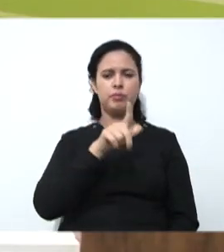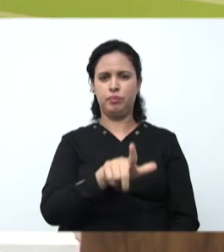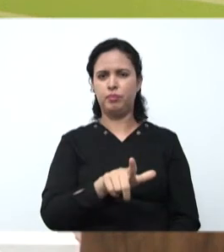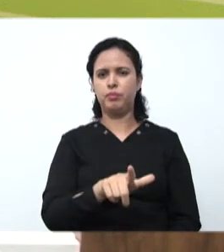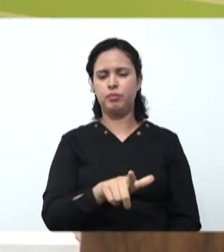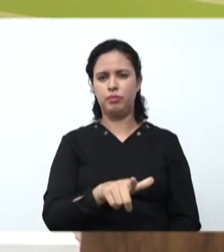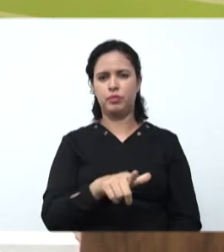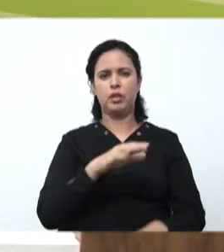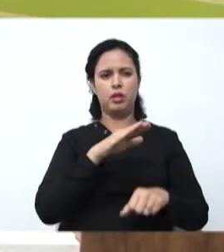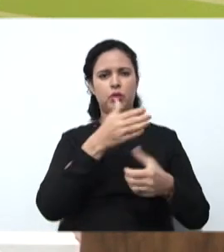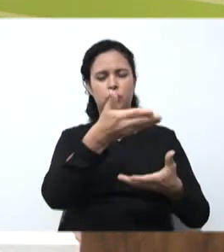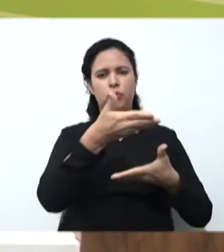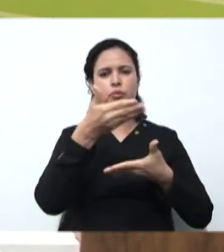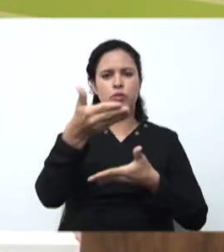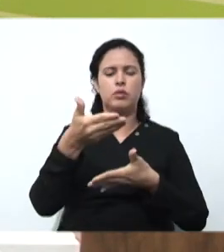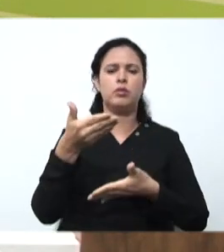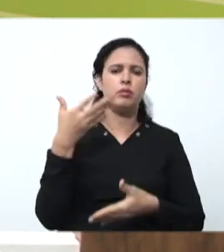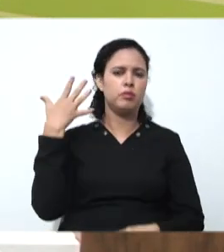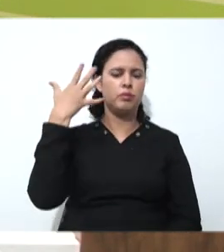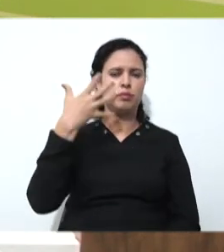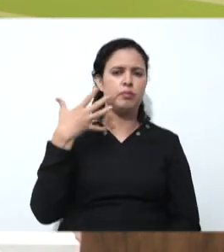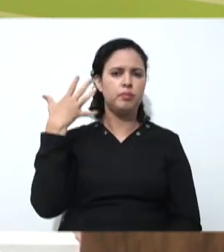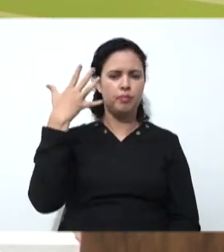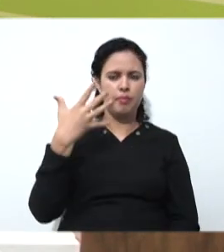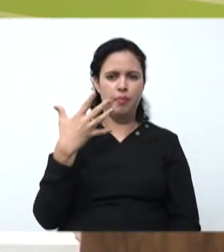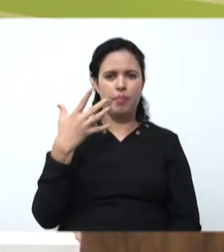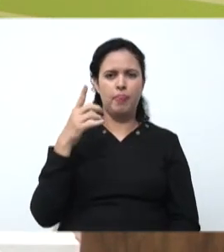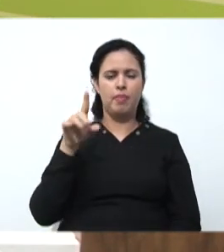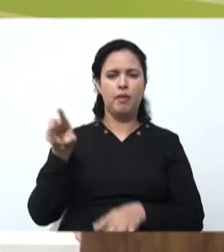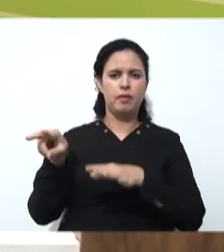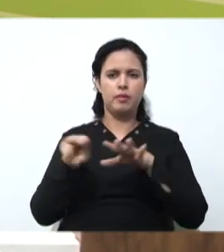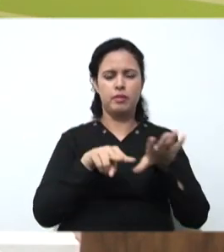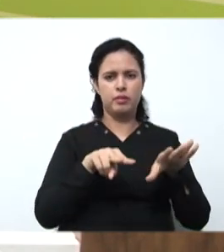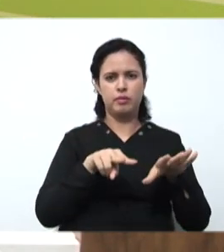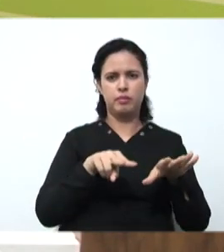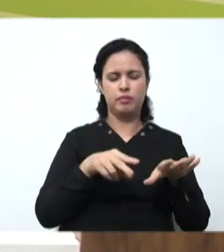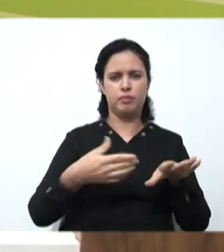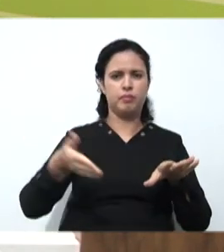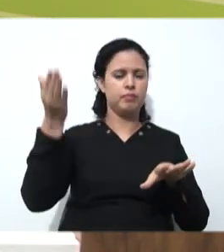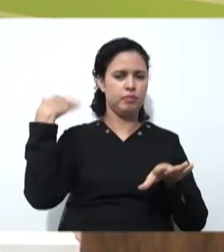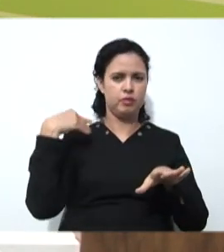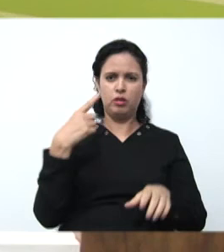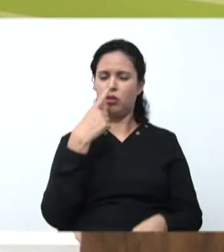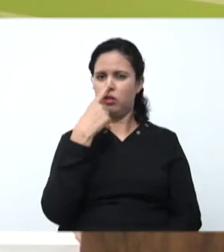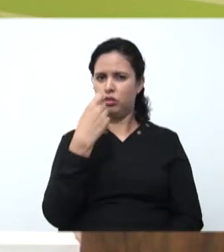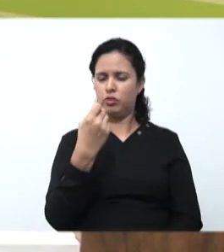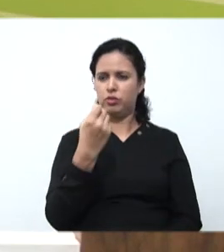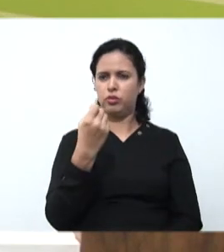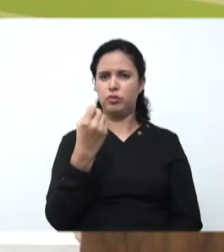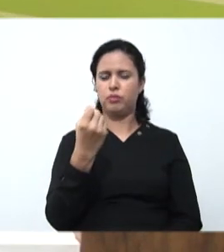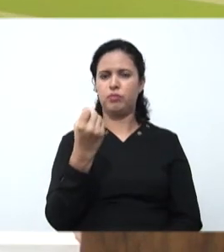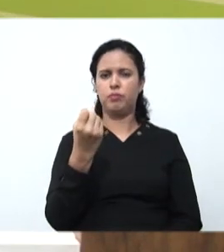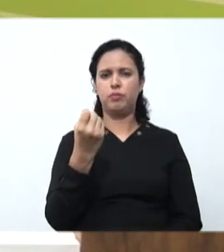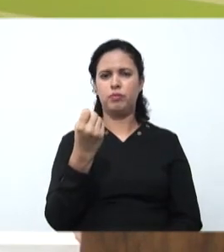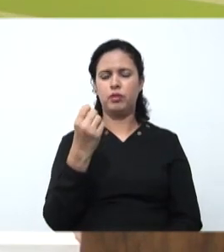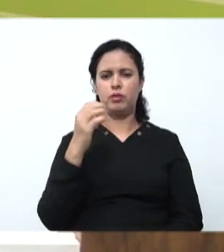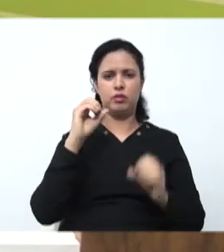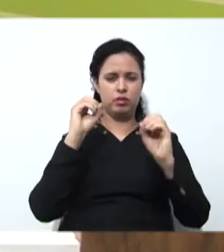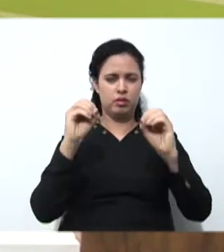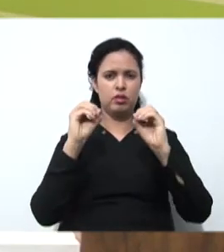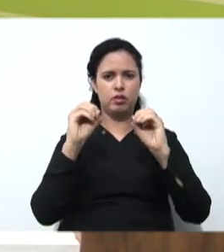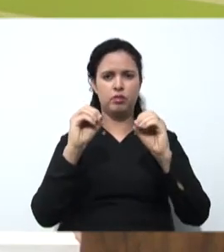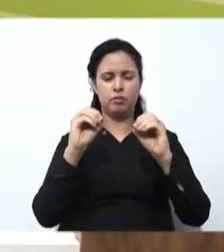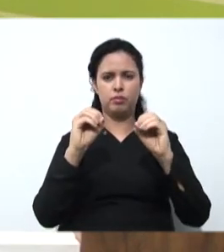muitas palestras. Ele palestrou na semana do Lixo Zero, que foi liderado em todo o Brasil pelo Instituto